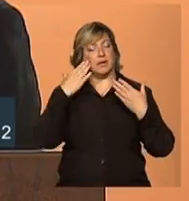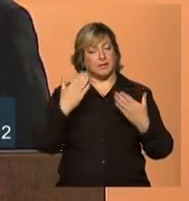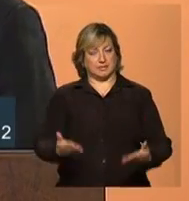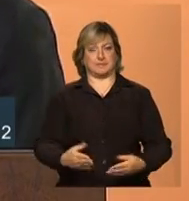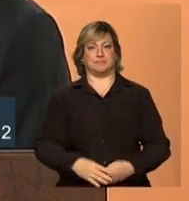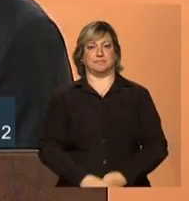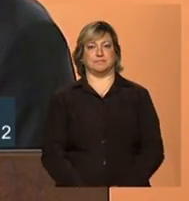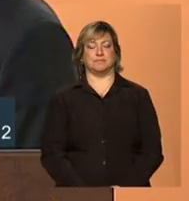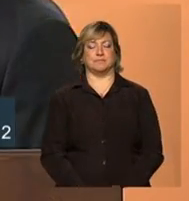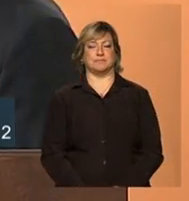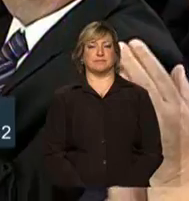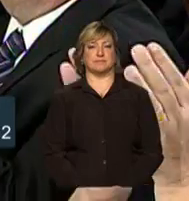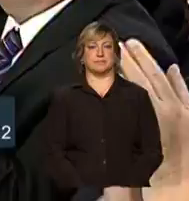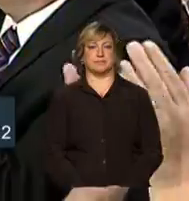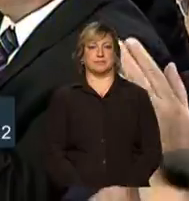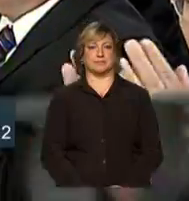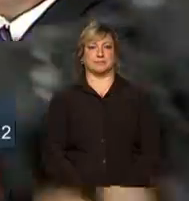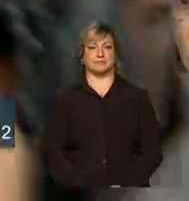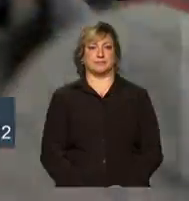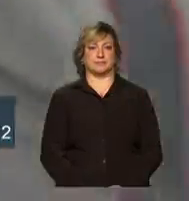obrigado.